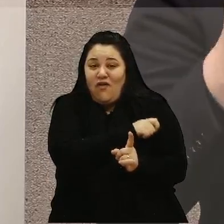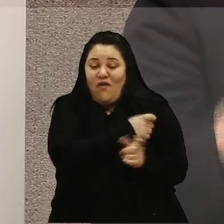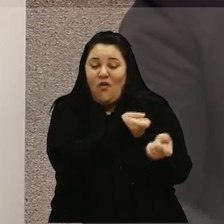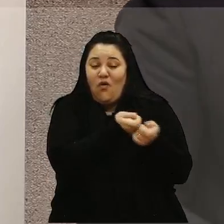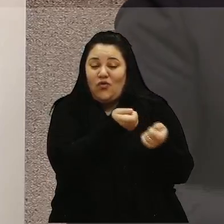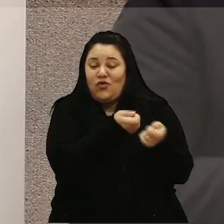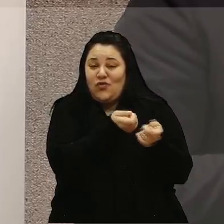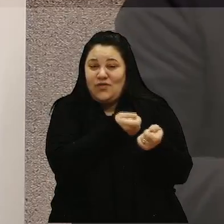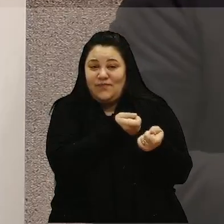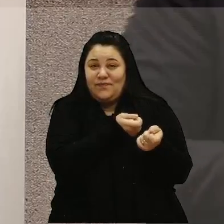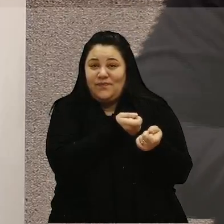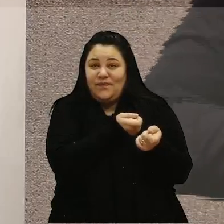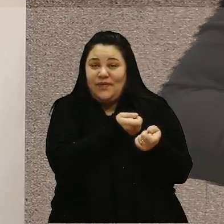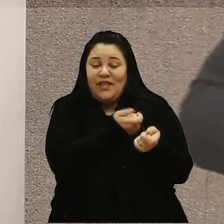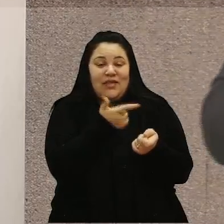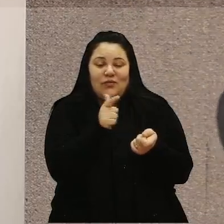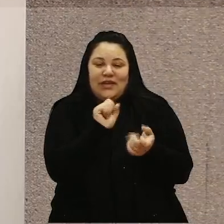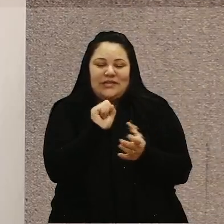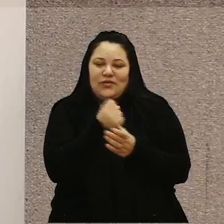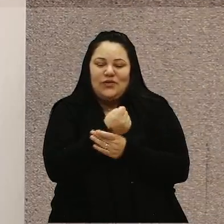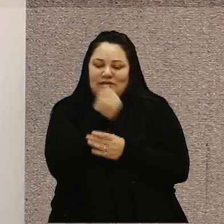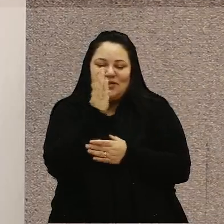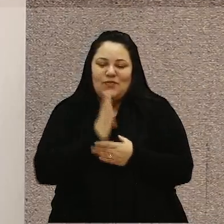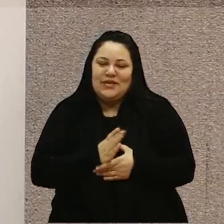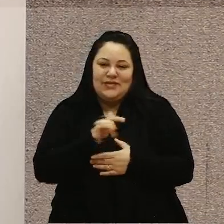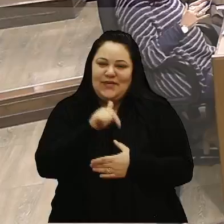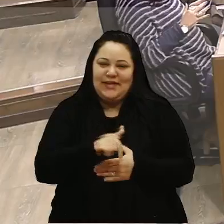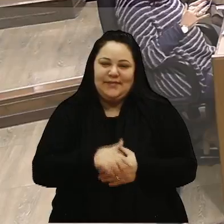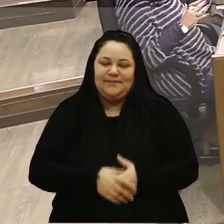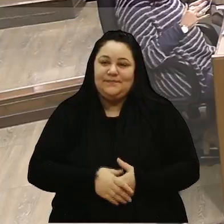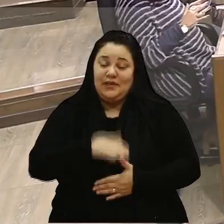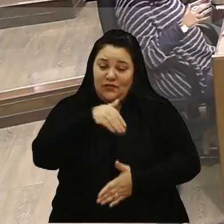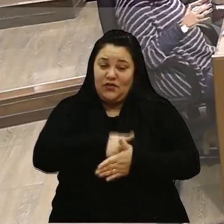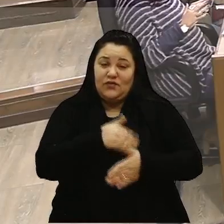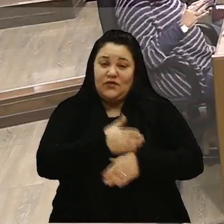jurídica impera no Brasil. Era isso, presidente, por isso votarei favorável a essa moção. Obrigado, vereador Caleb. Com a